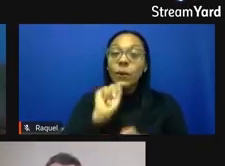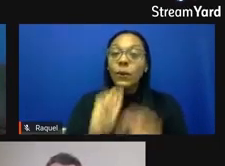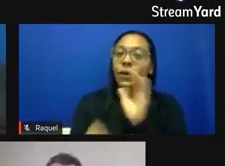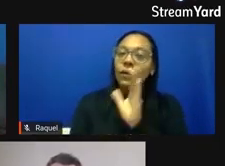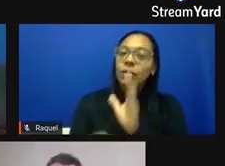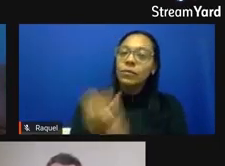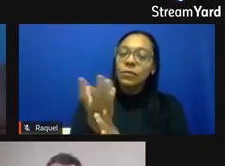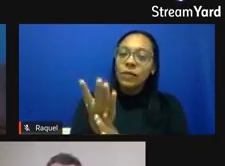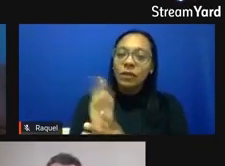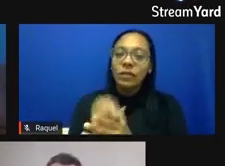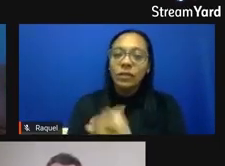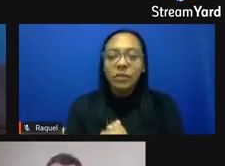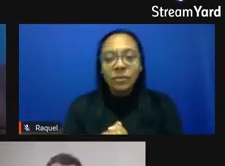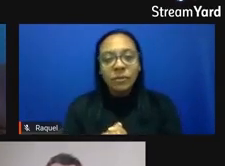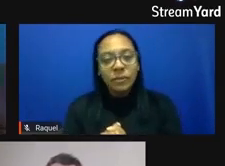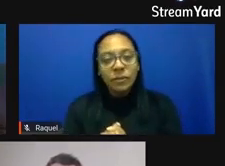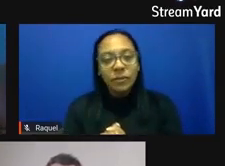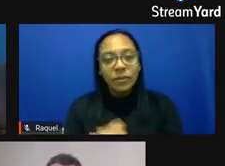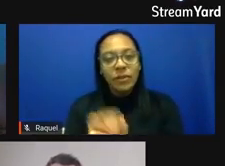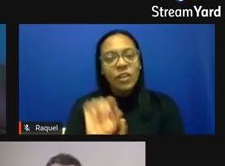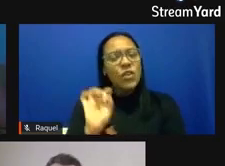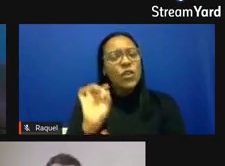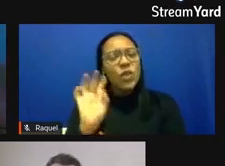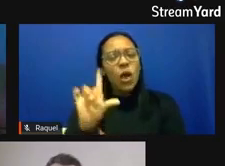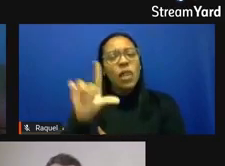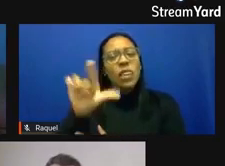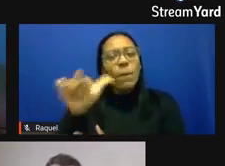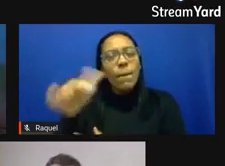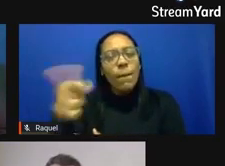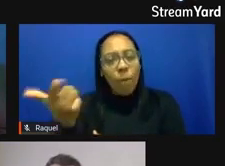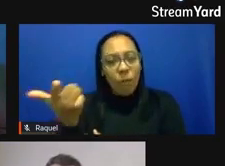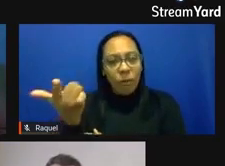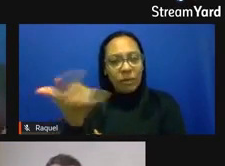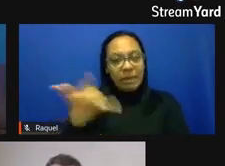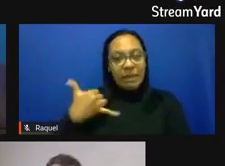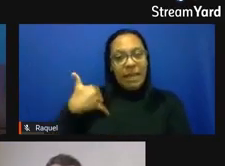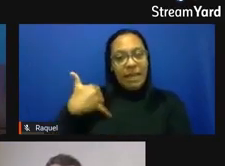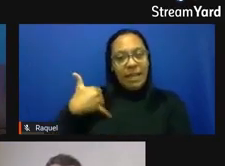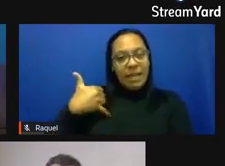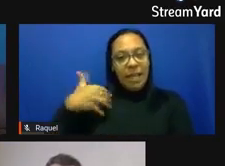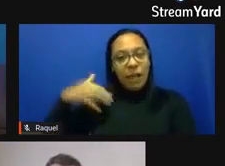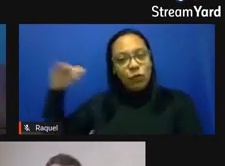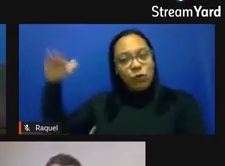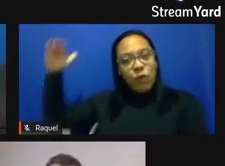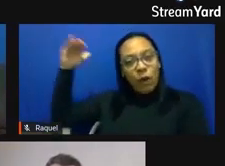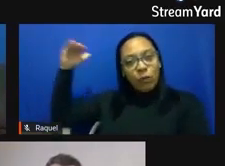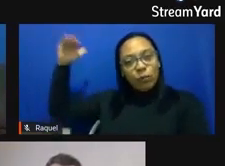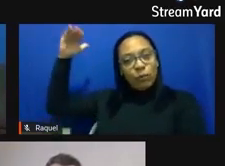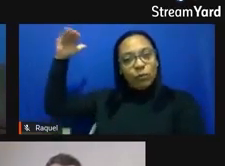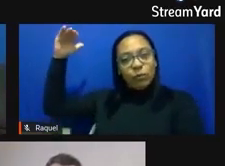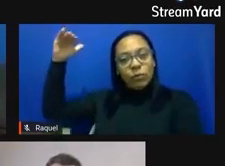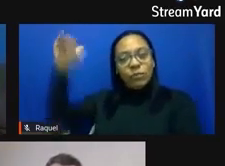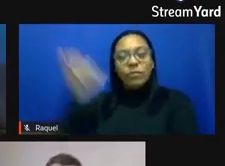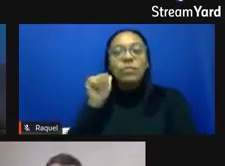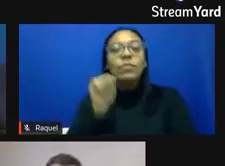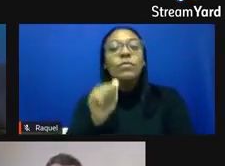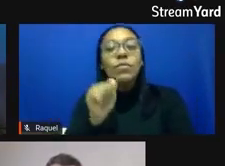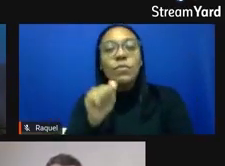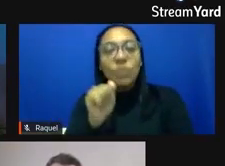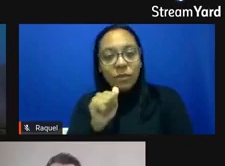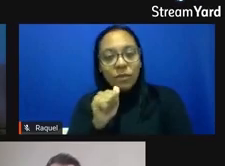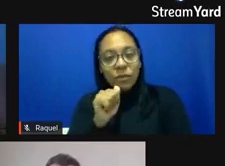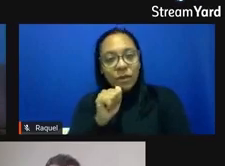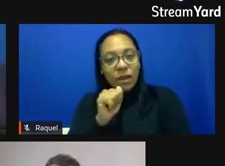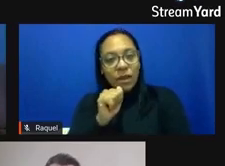é que só depois, lá na fase adulta, é que a mulher vai então falar sobre o que